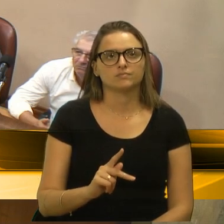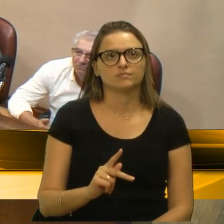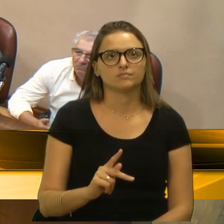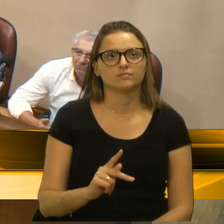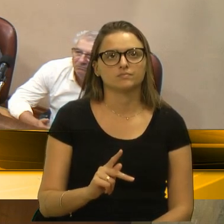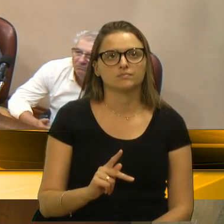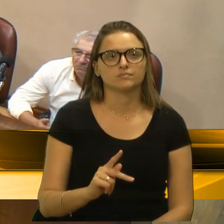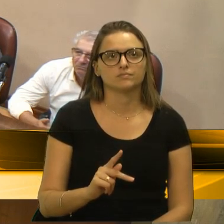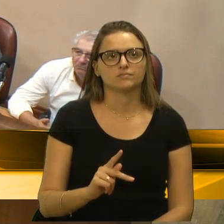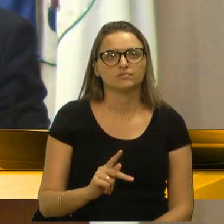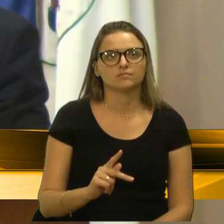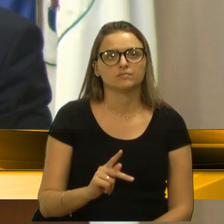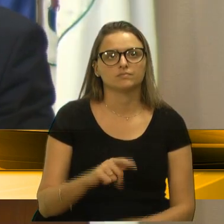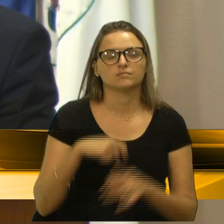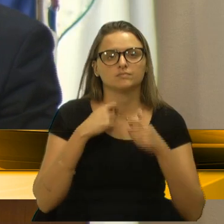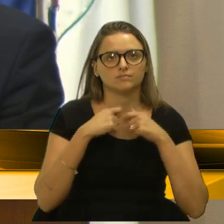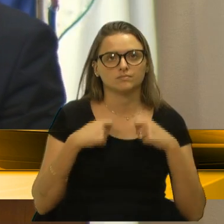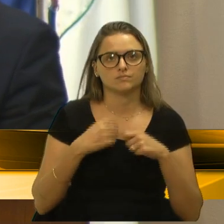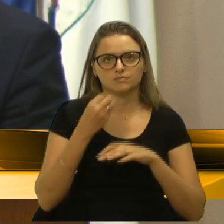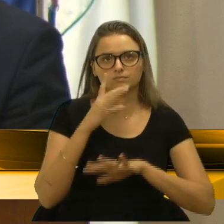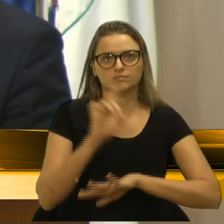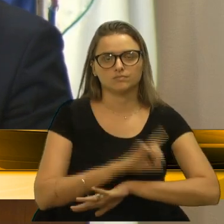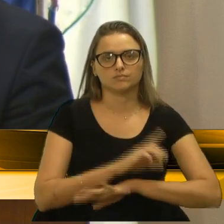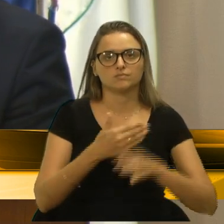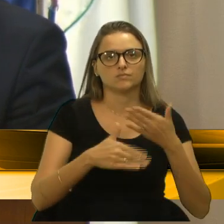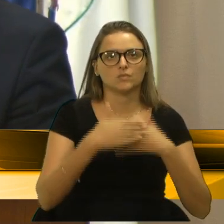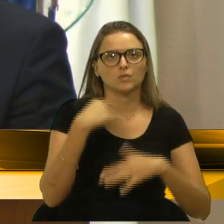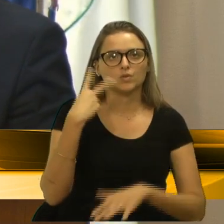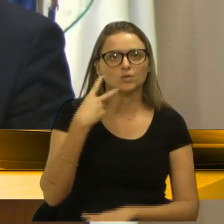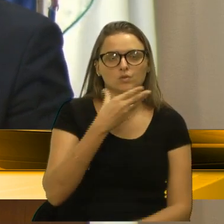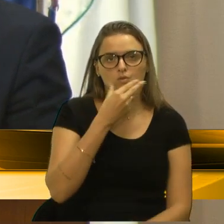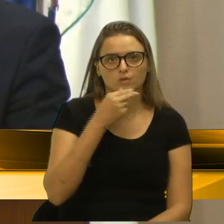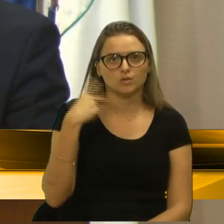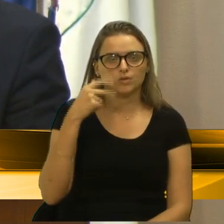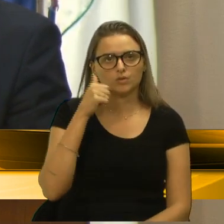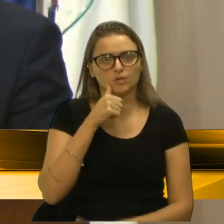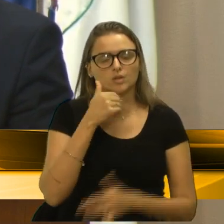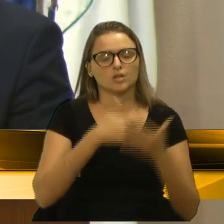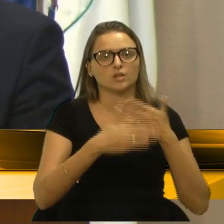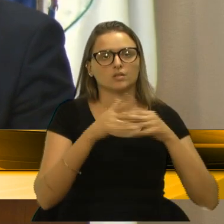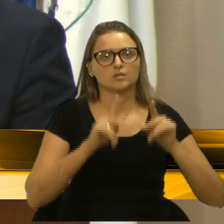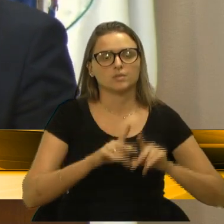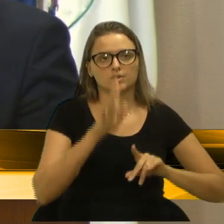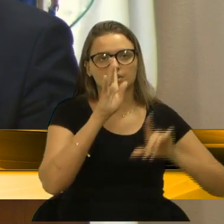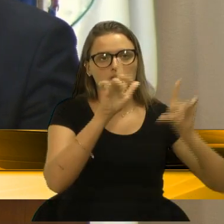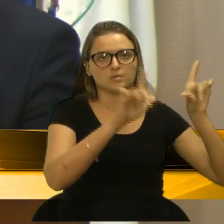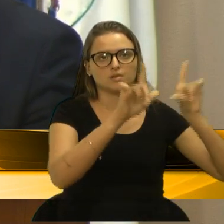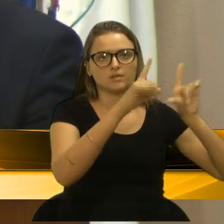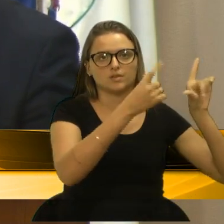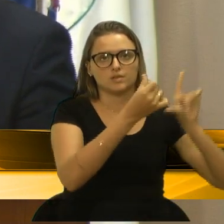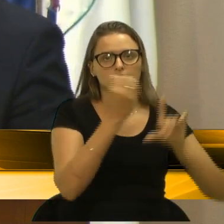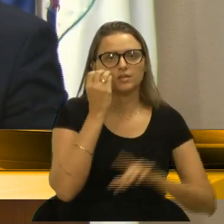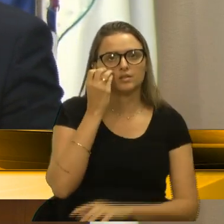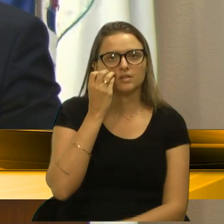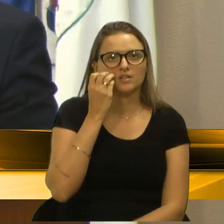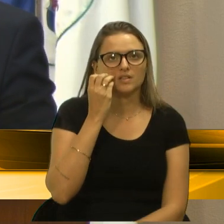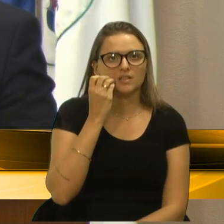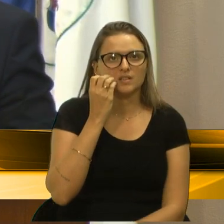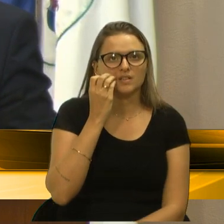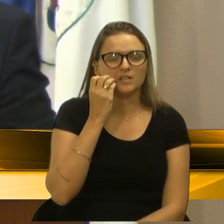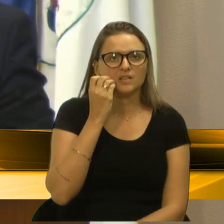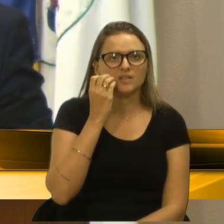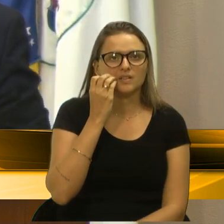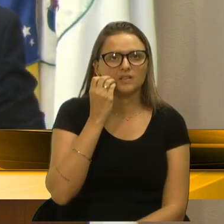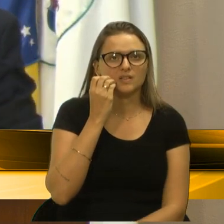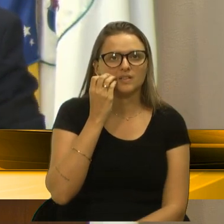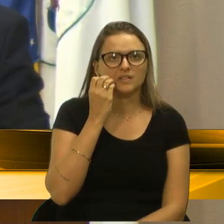Luz, bom dia a todos os vereadores e vereadoras e também aqueles que nos assistem através do canal 16. A minha fala